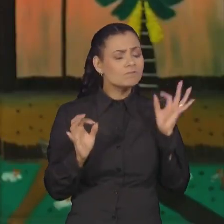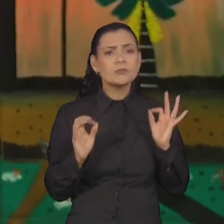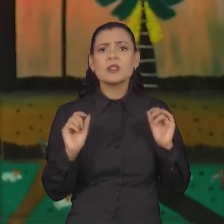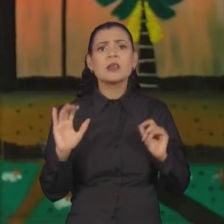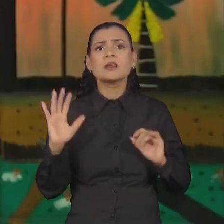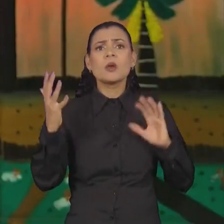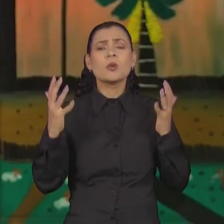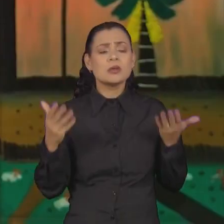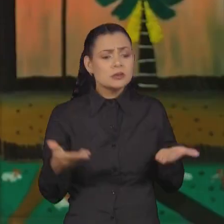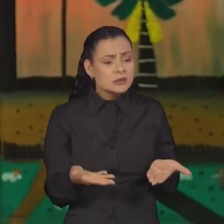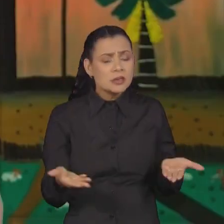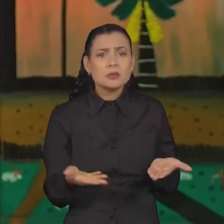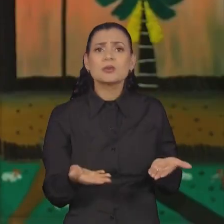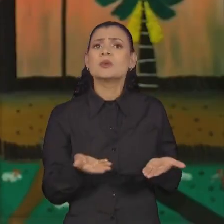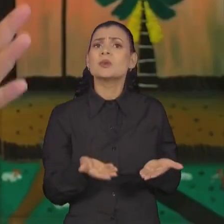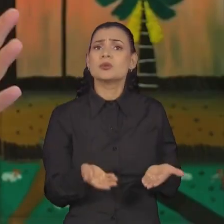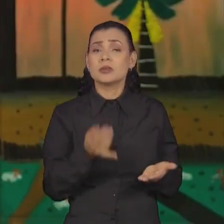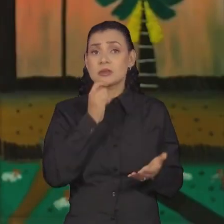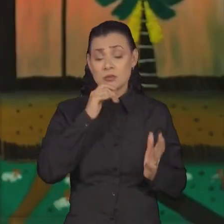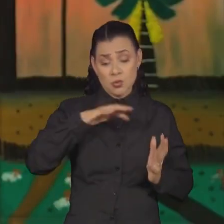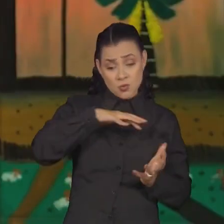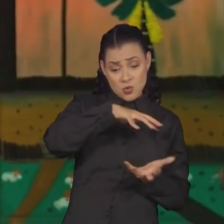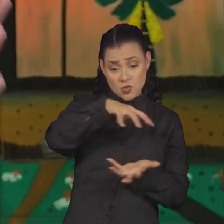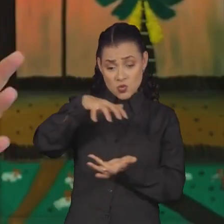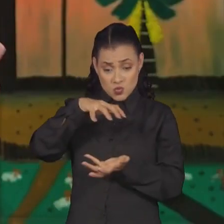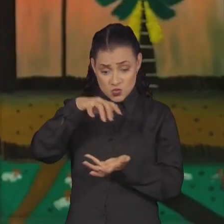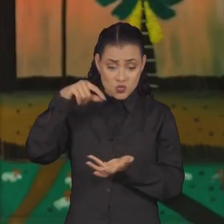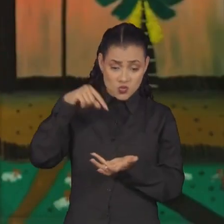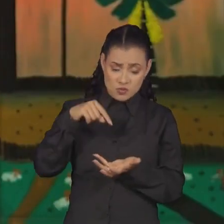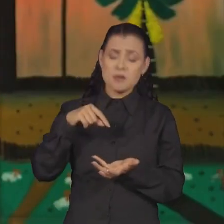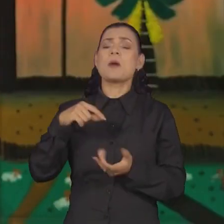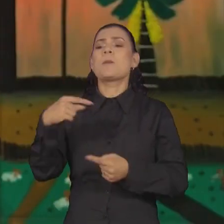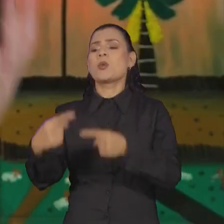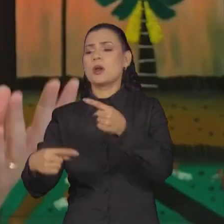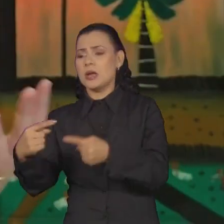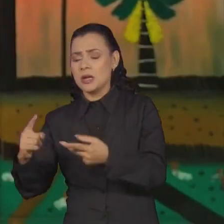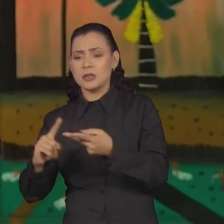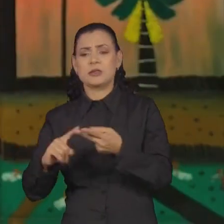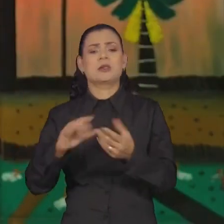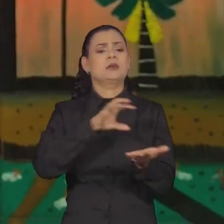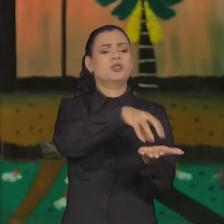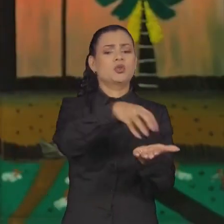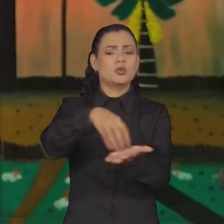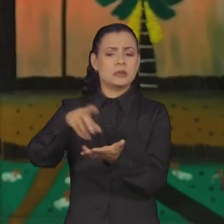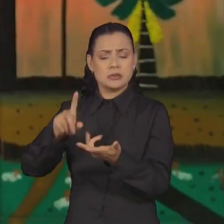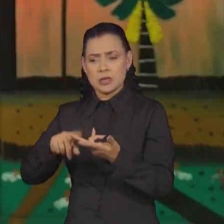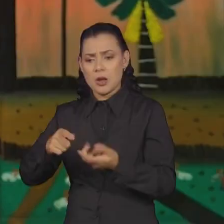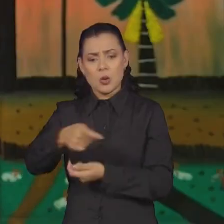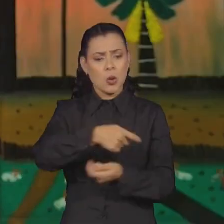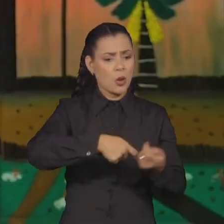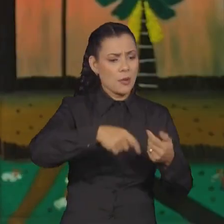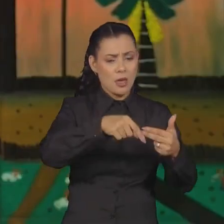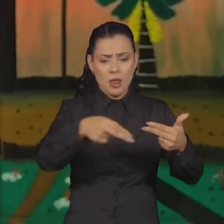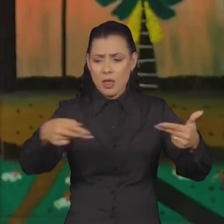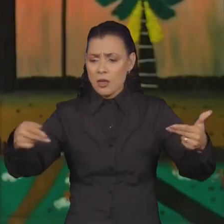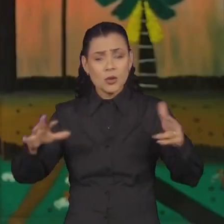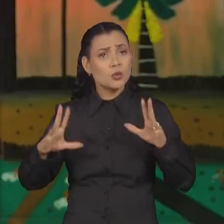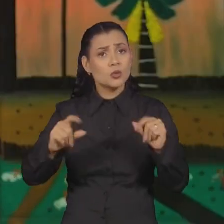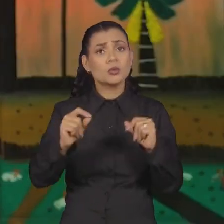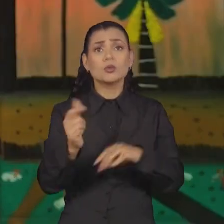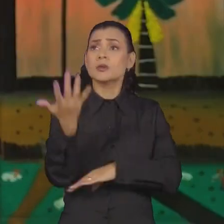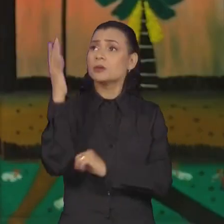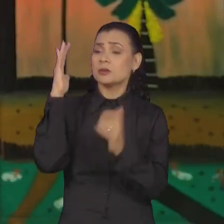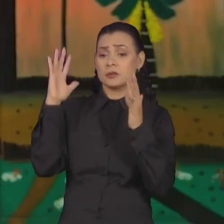nosso mundo. Tanto, quando eu digo mundo, geopolítica, relações institucionais, economia, mas eu digo mundo. A